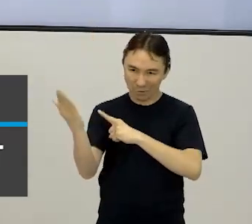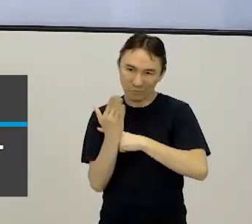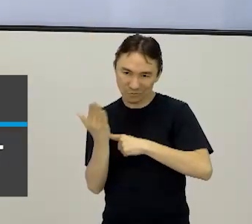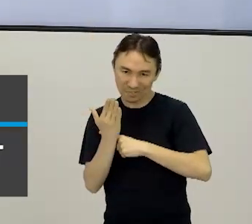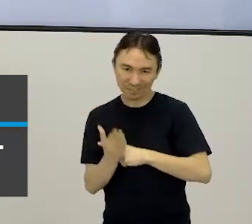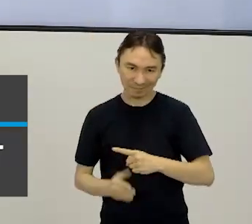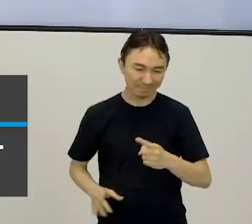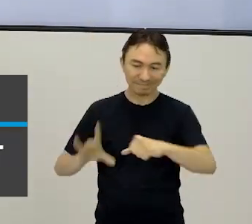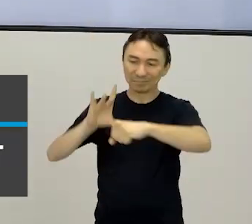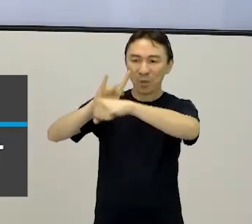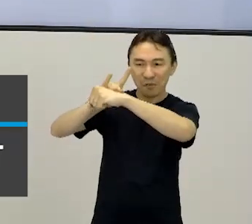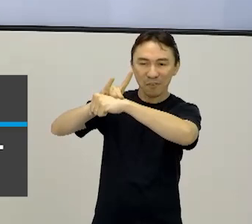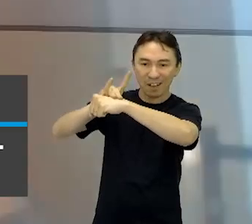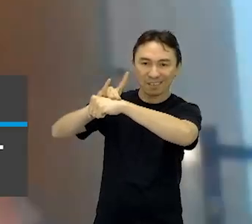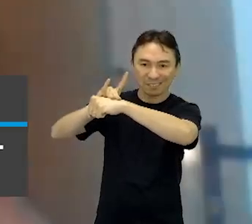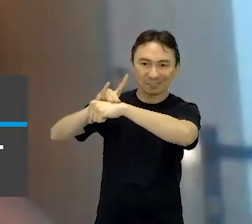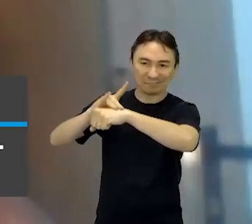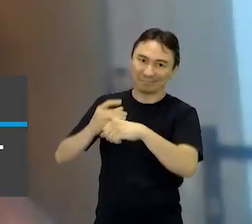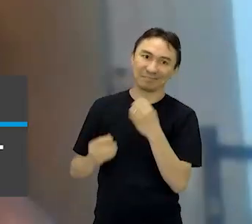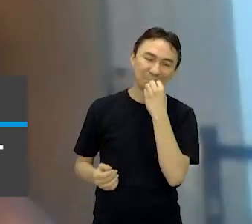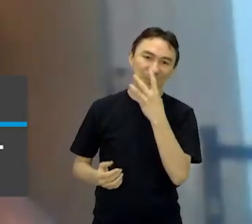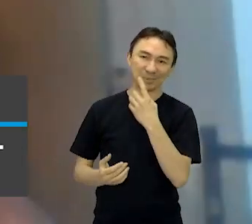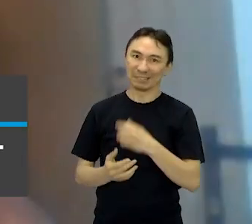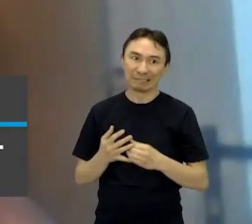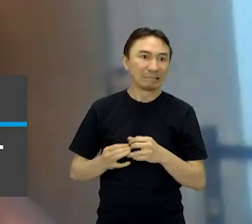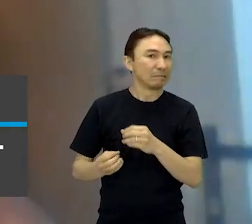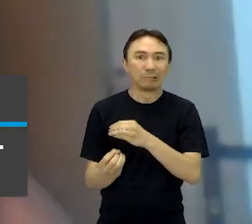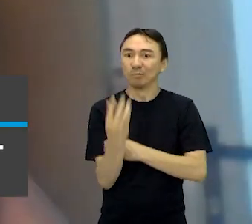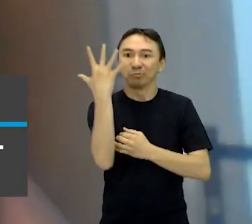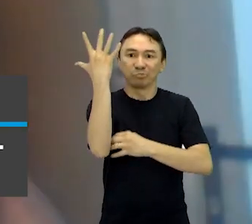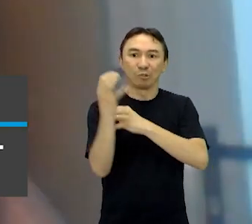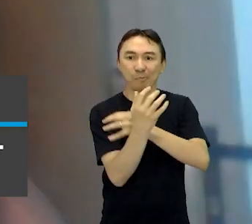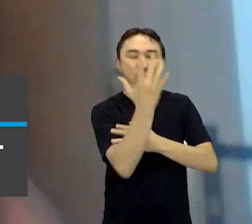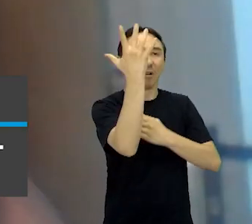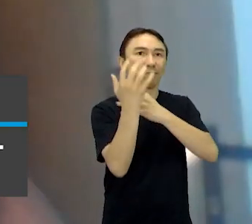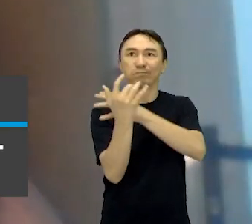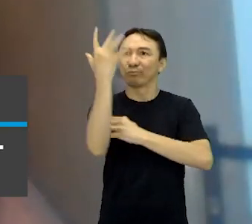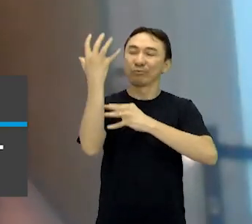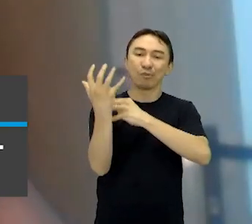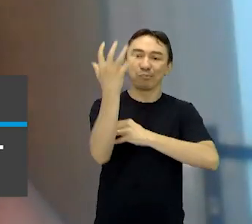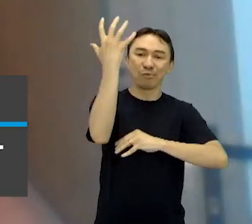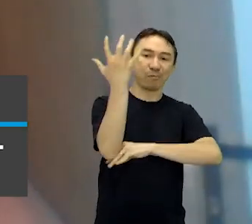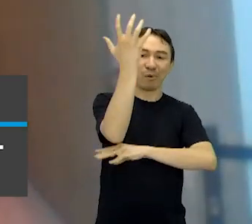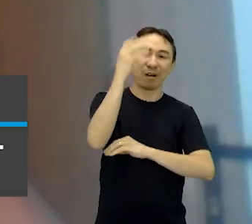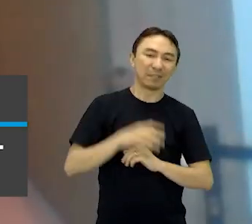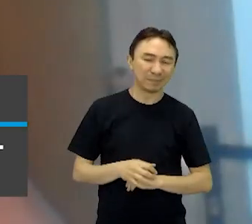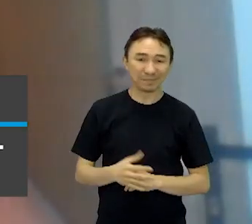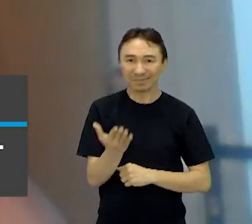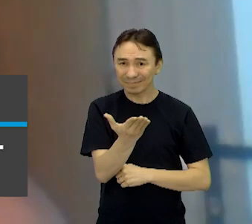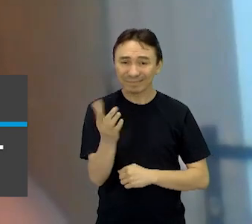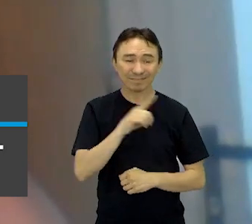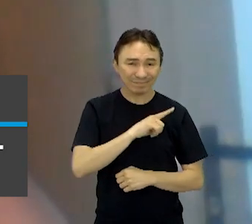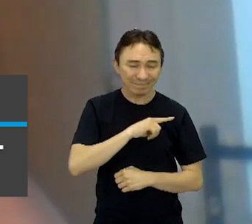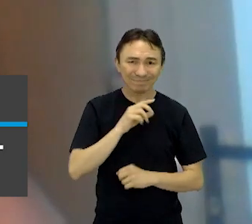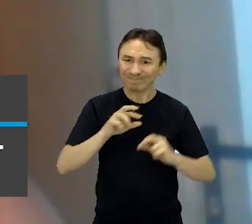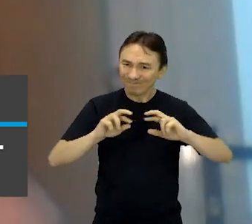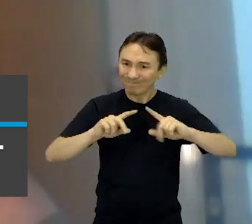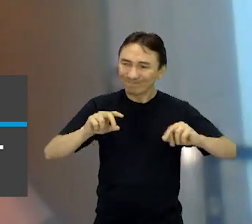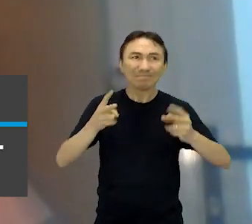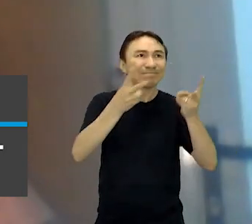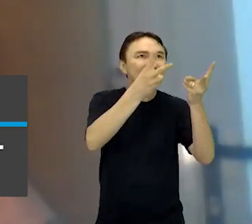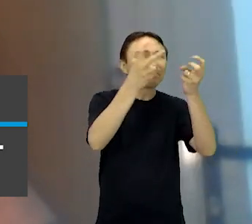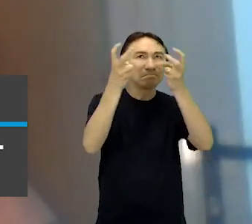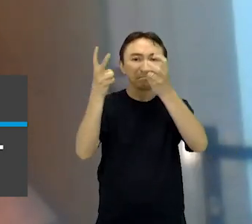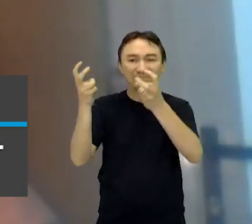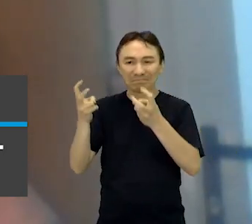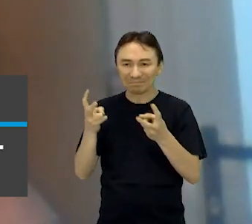Que pena. Pois é verdade. Nossa, gente, que legal. Vocês estão com o olhar bem apurado, perceberam um montão de coisas, né? E